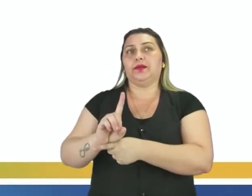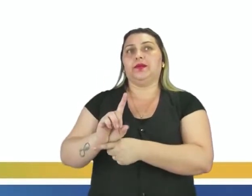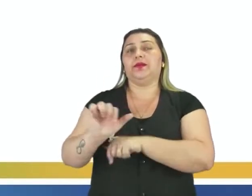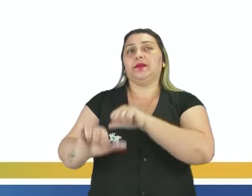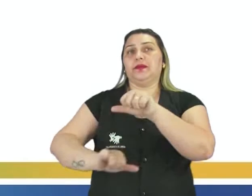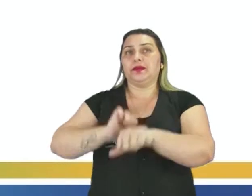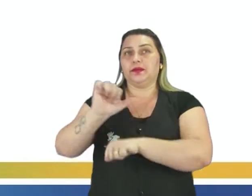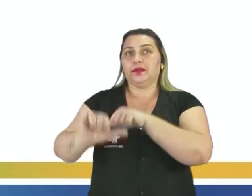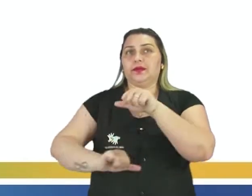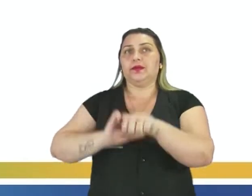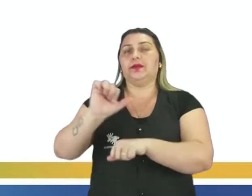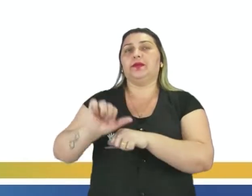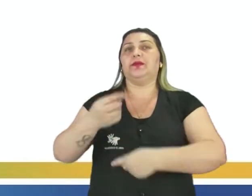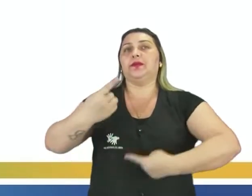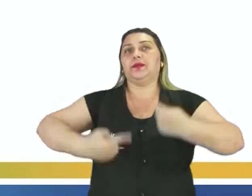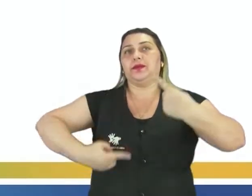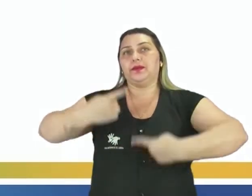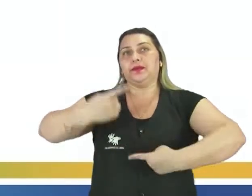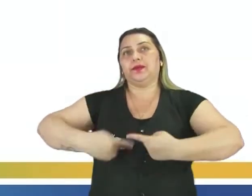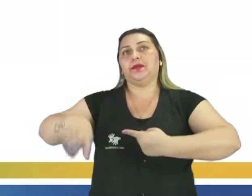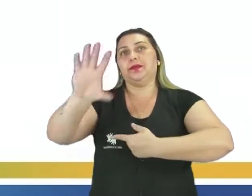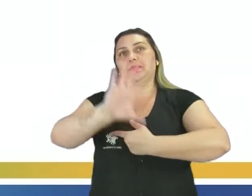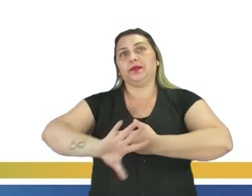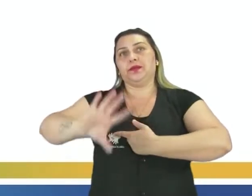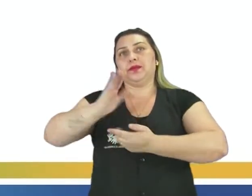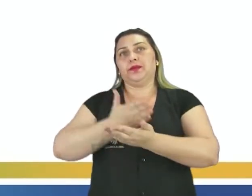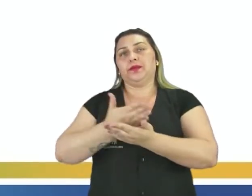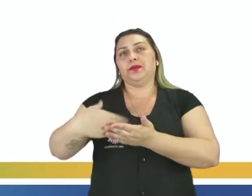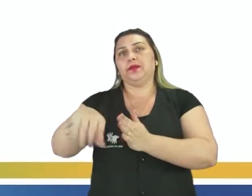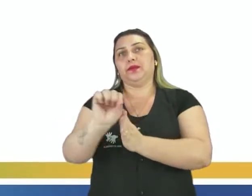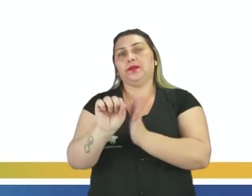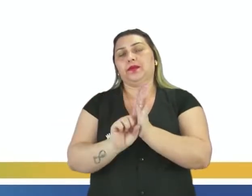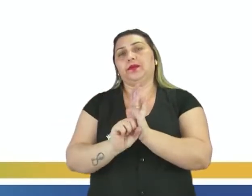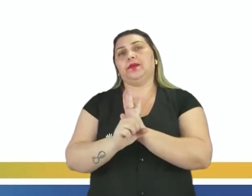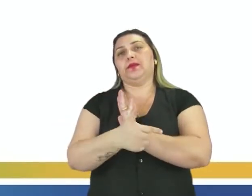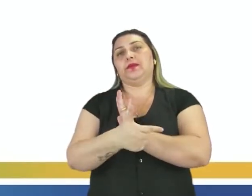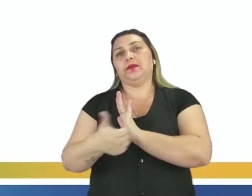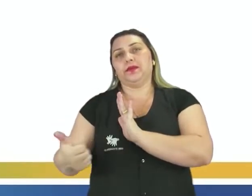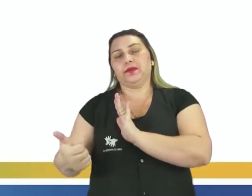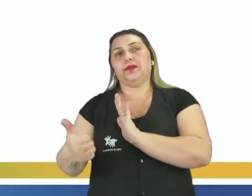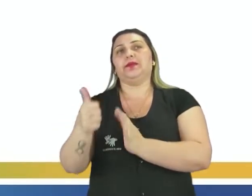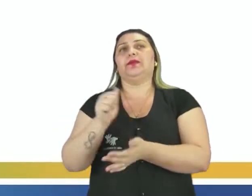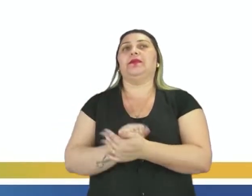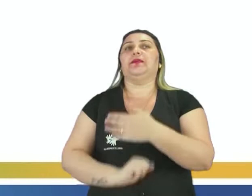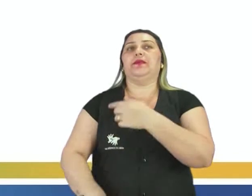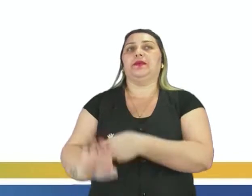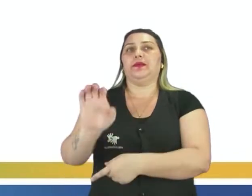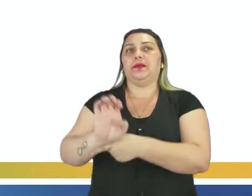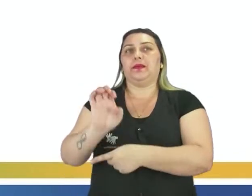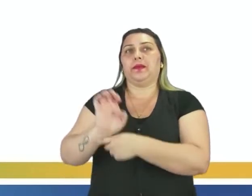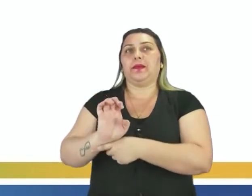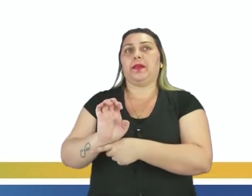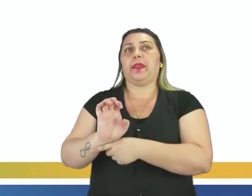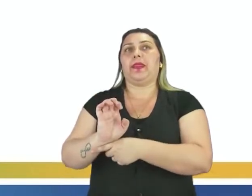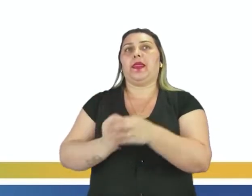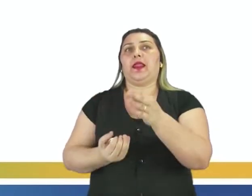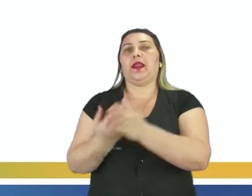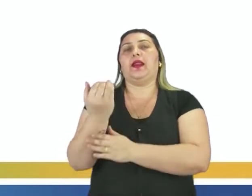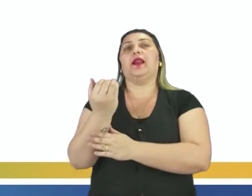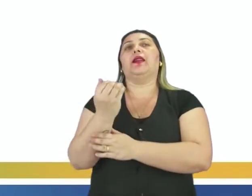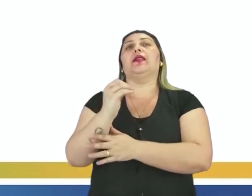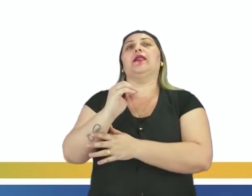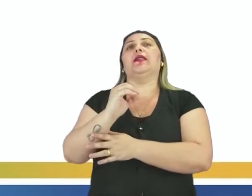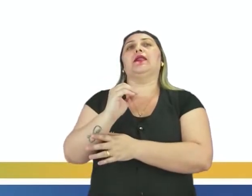As transformações no cenário político nacional no início do século XXI. E.